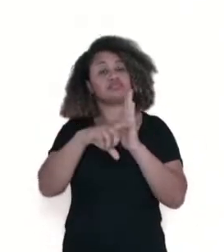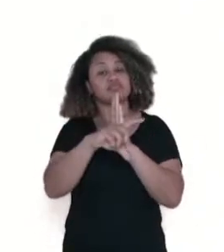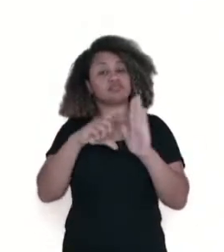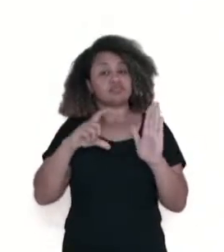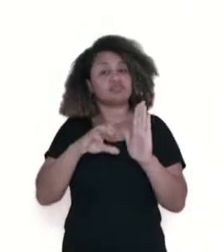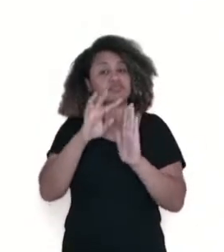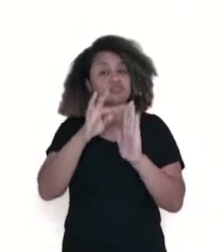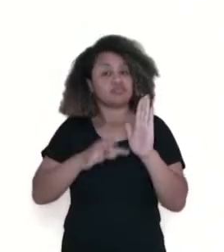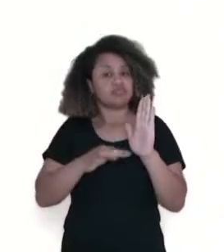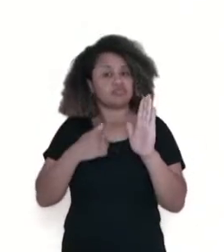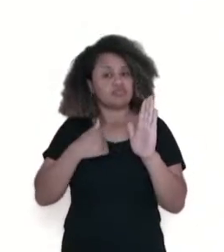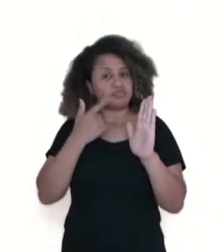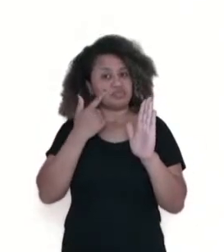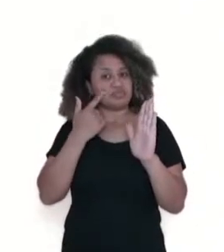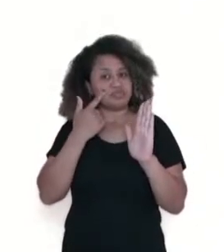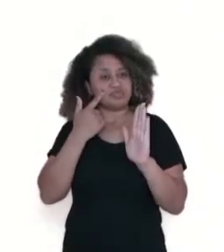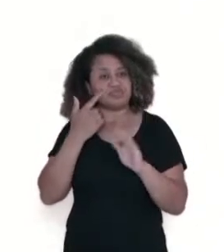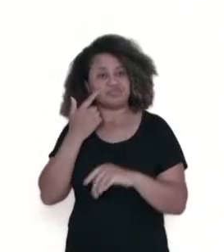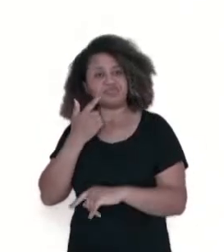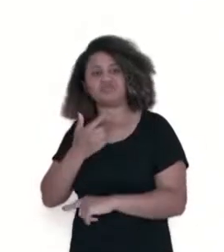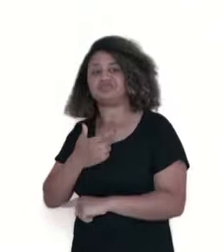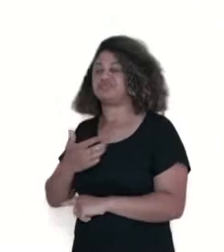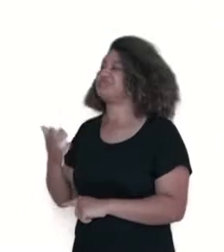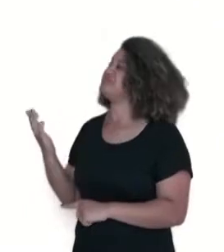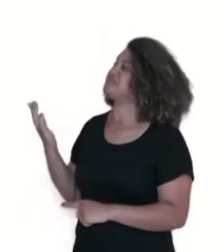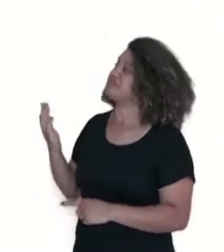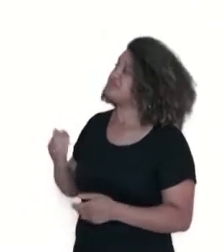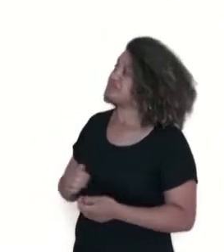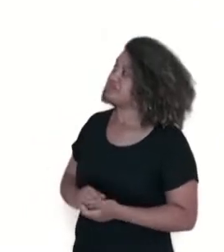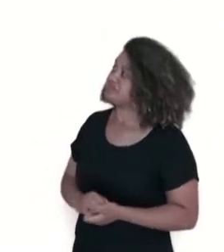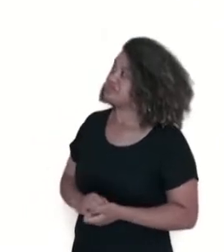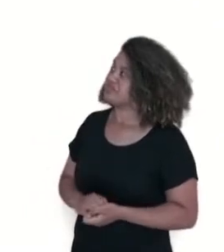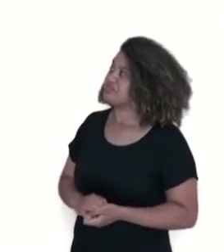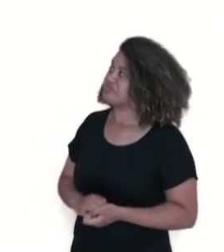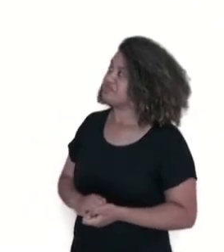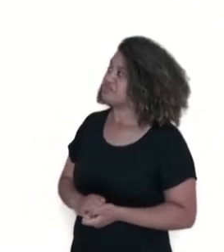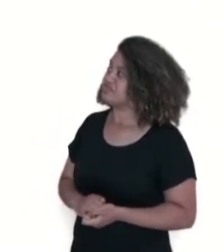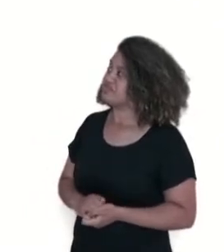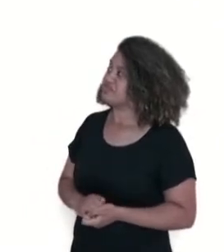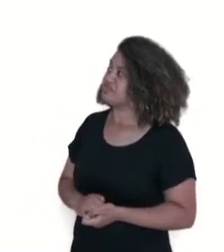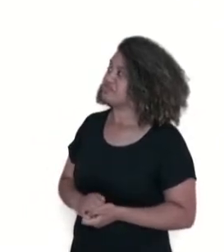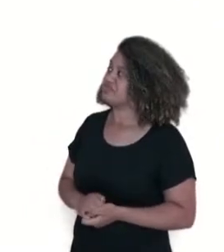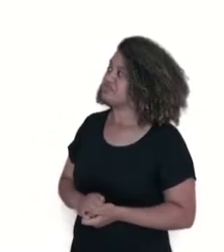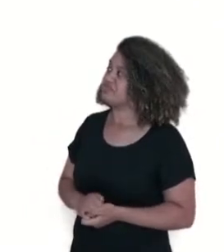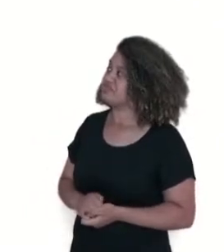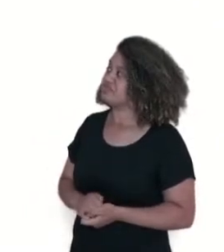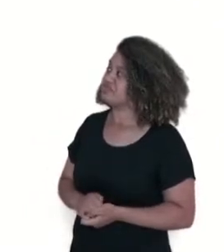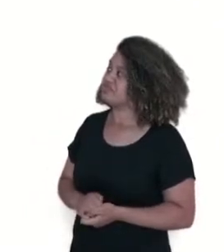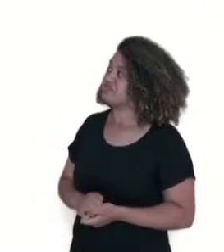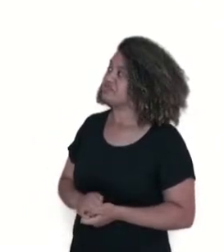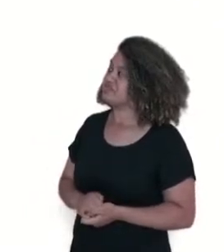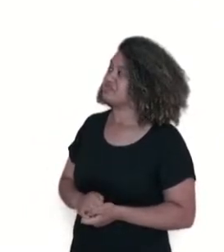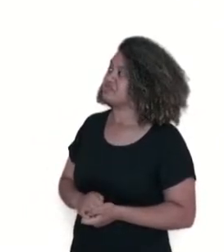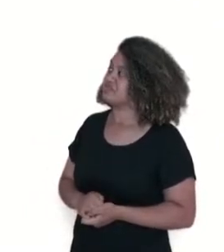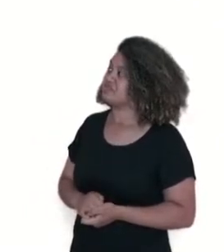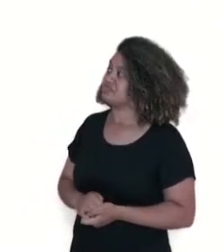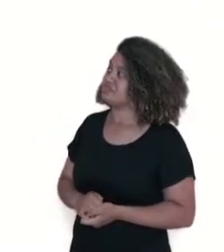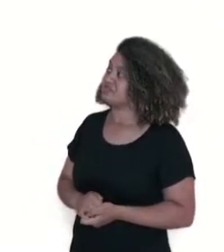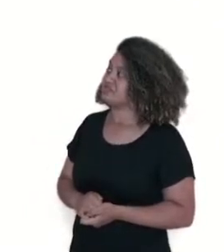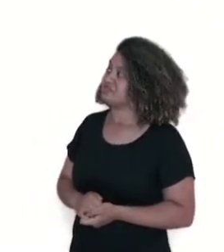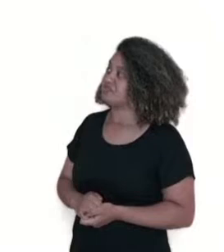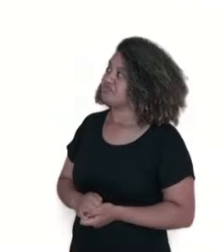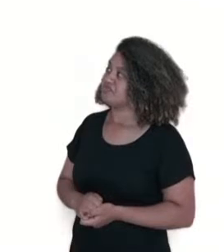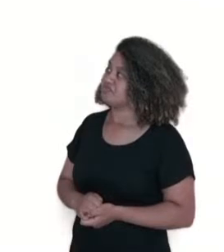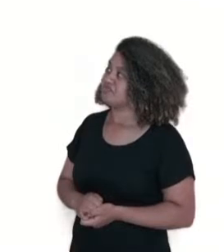equilibrar a quantidade e a qualidade das horas que os pequenos passam diante de tablets, celulares e companhia, ou